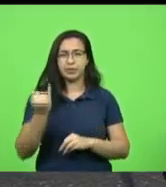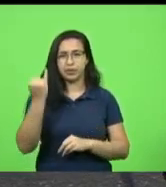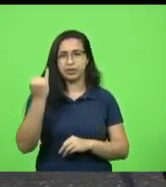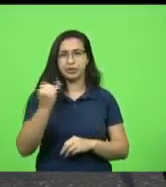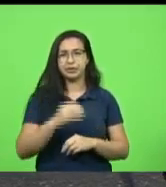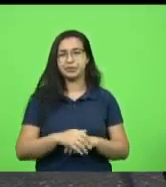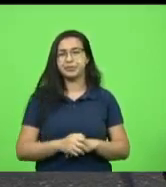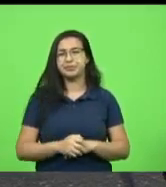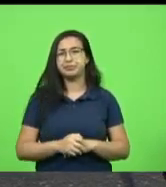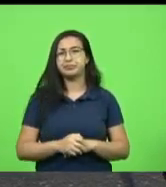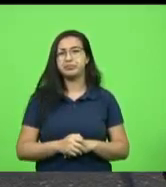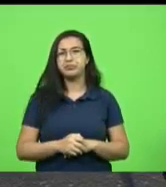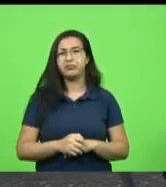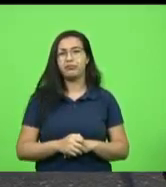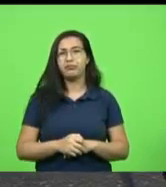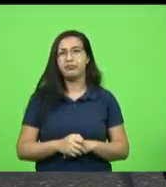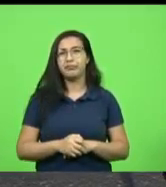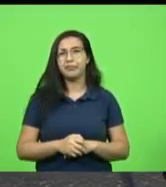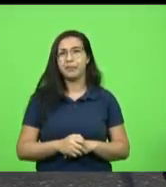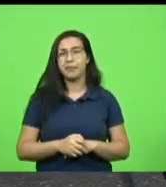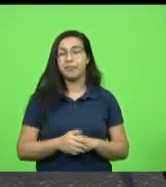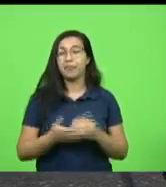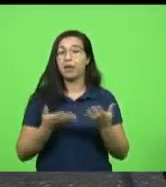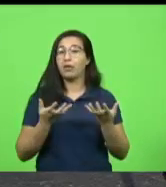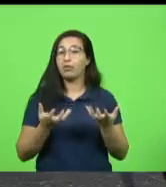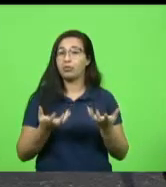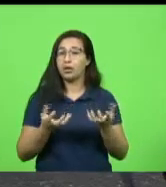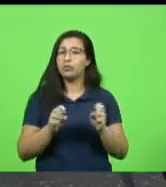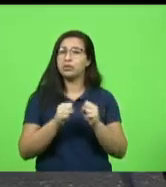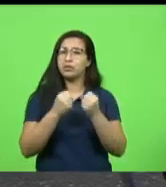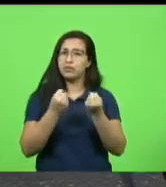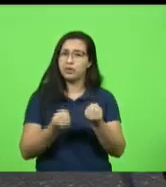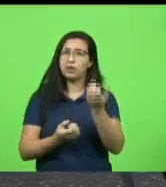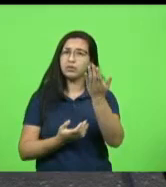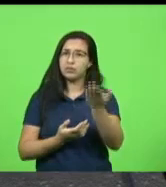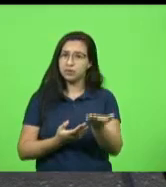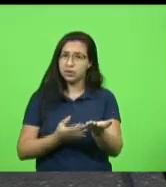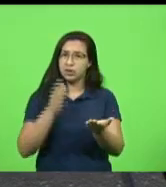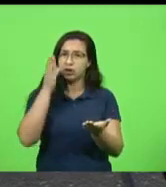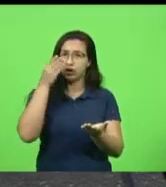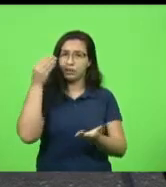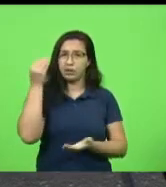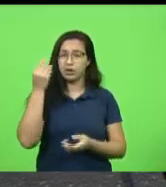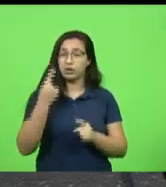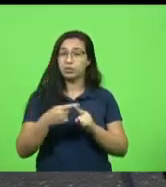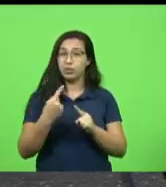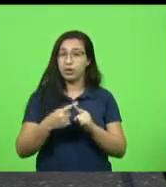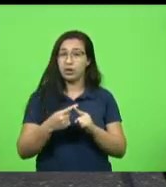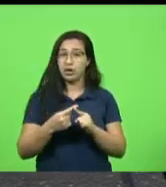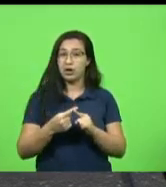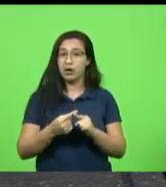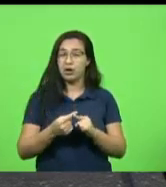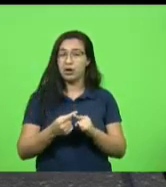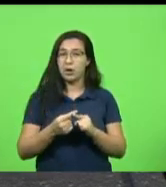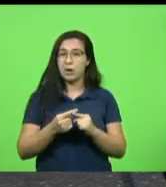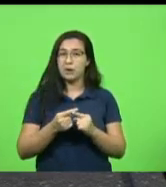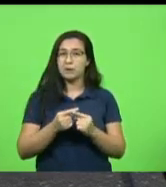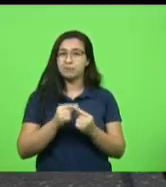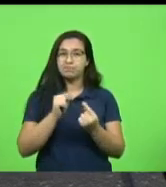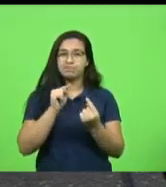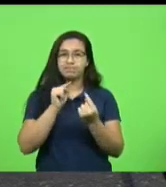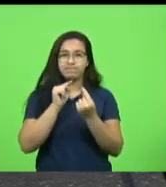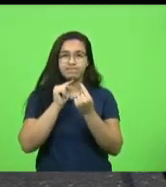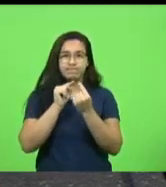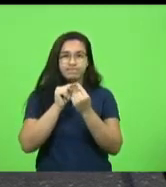Então, quero fazer a sua defesa por lhe conhecer assim tão de perto,